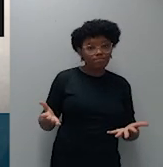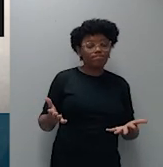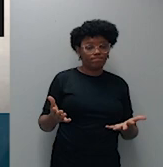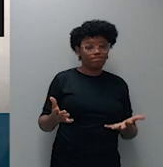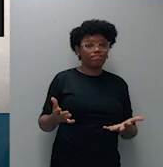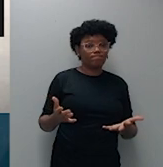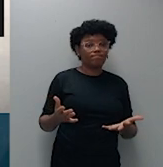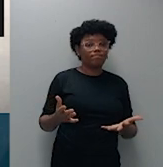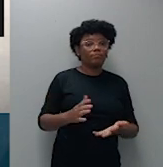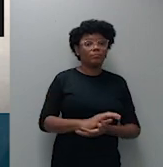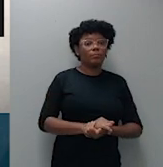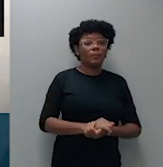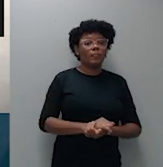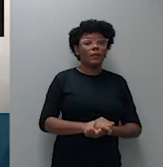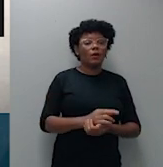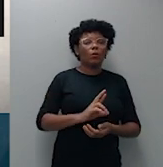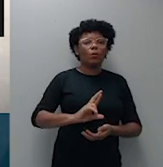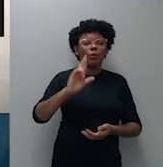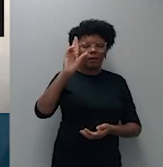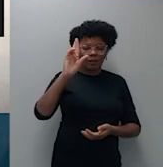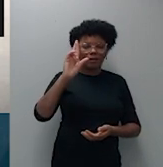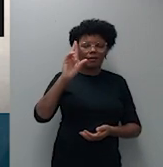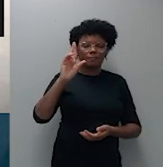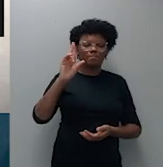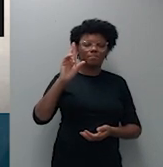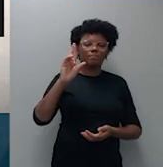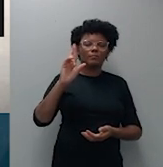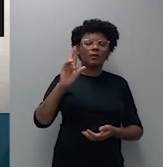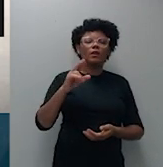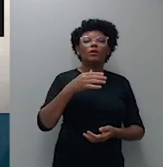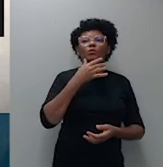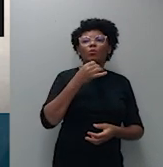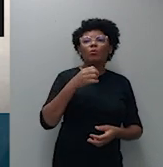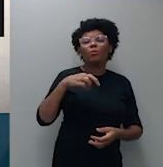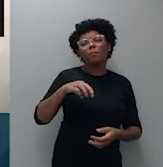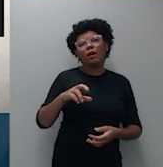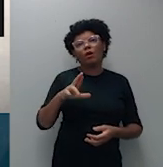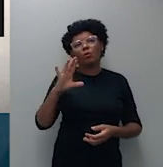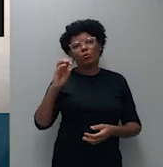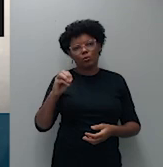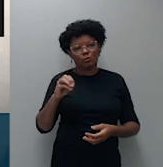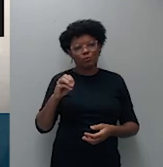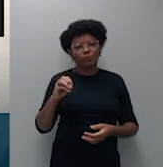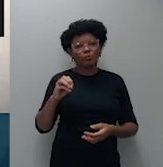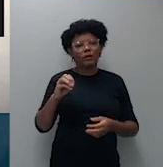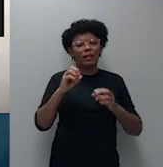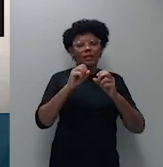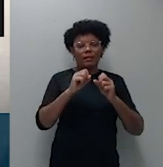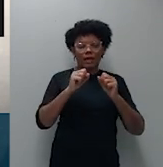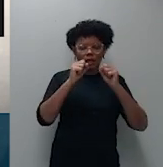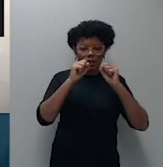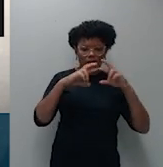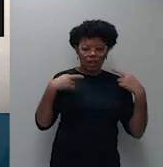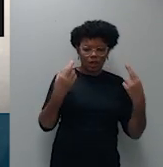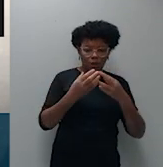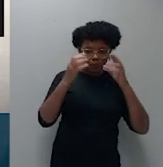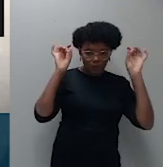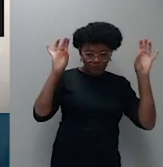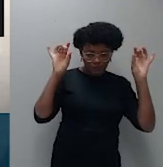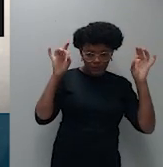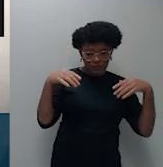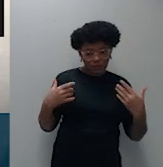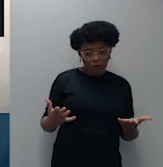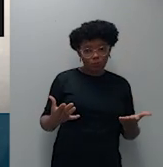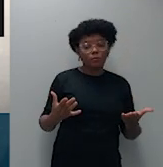805 589 relatoria do ministro Mauro Campbell da corte especial estando acorda em